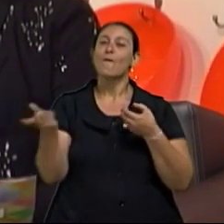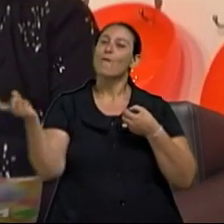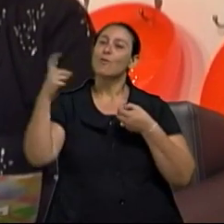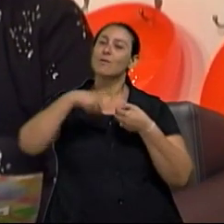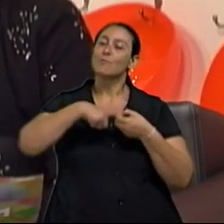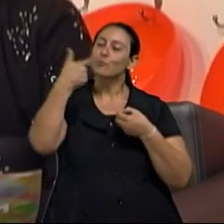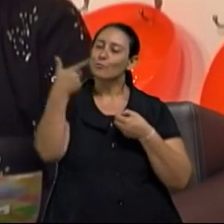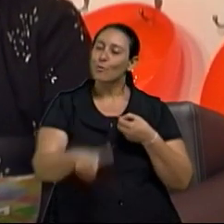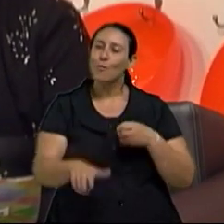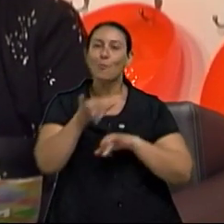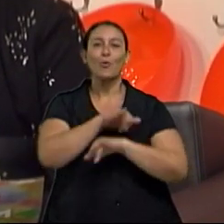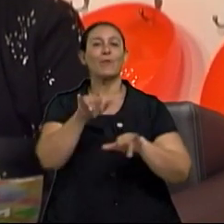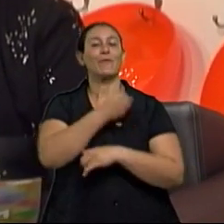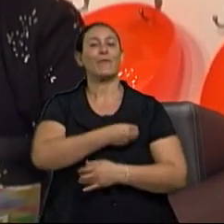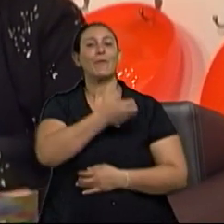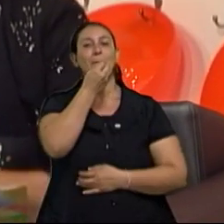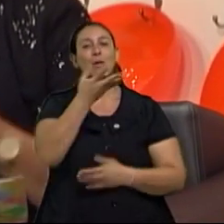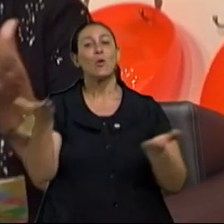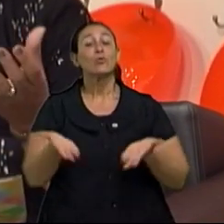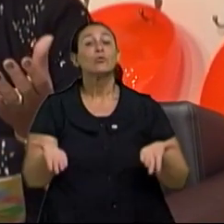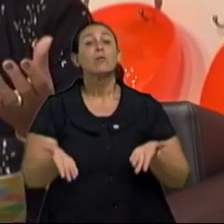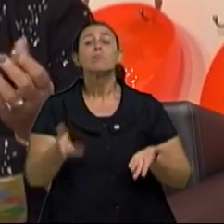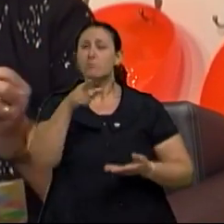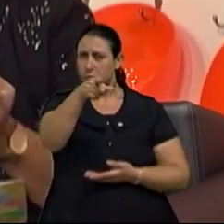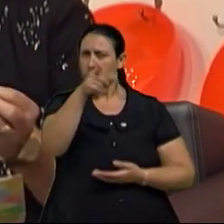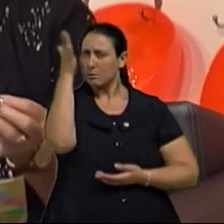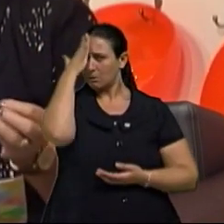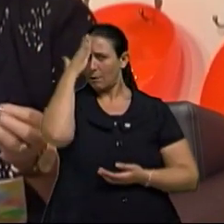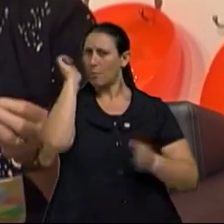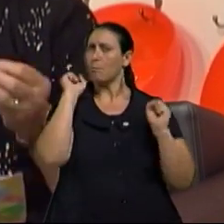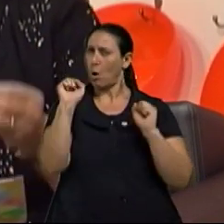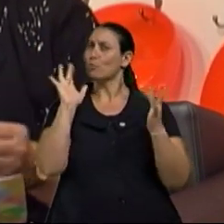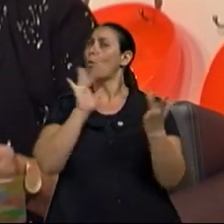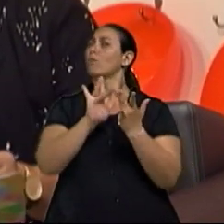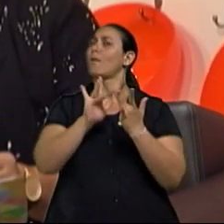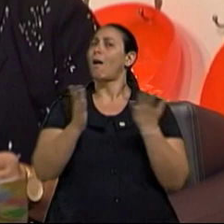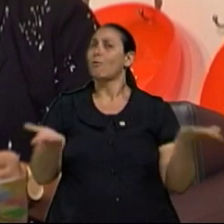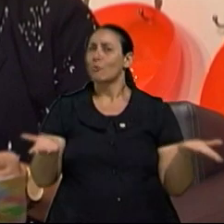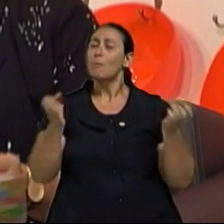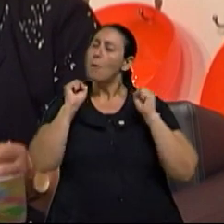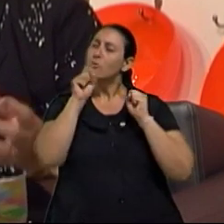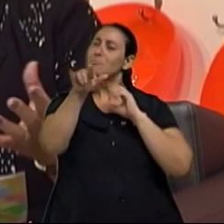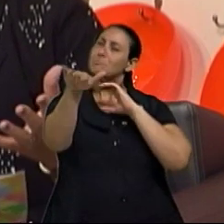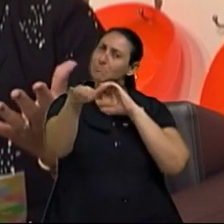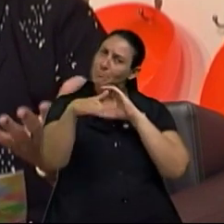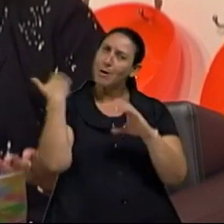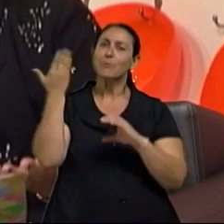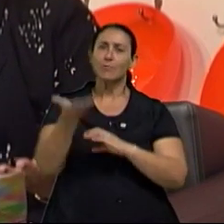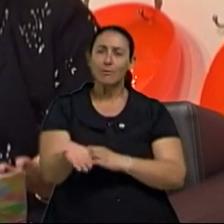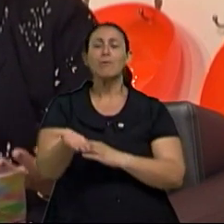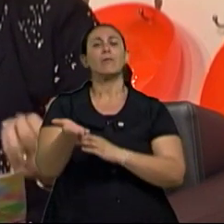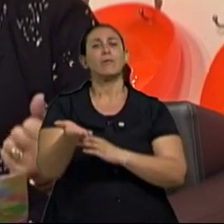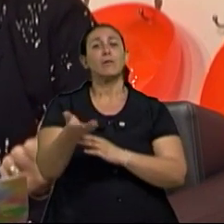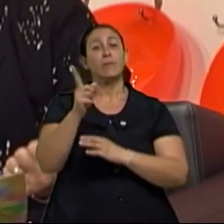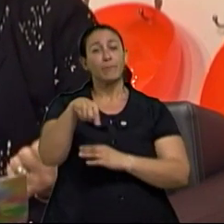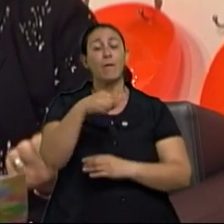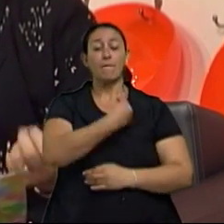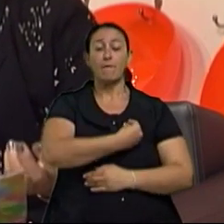De volta com o nosso Viva Bem de hoje. E você sabe que pode ter uma conexão direta com a gente através do nosso